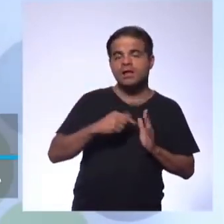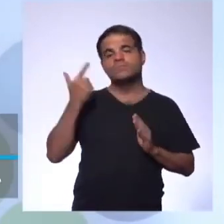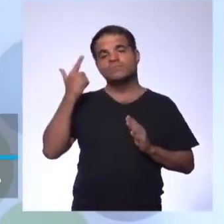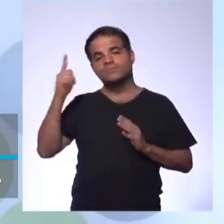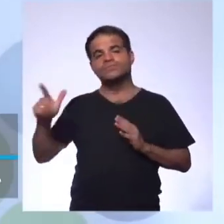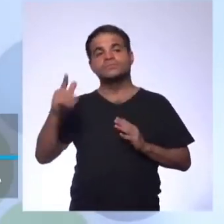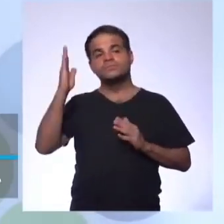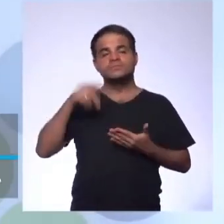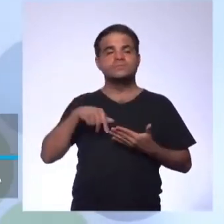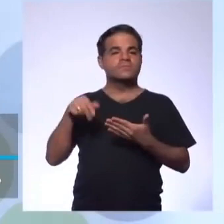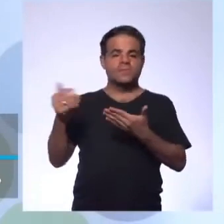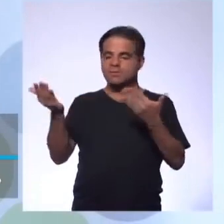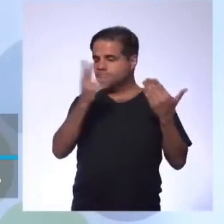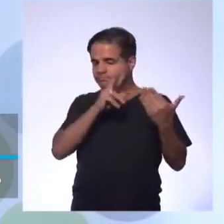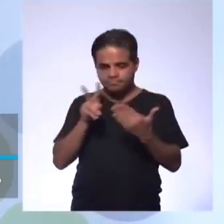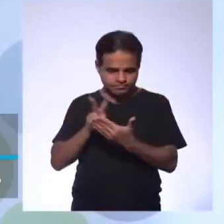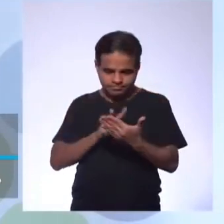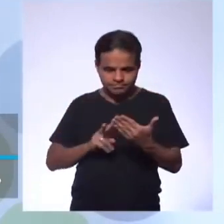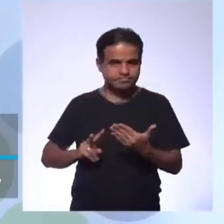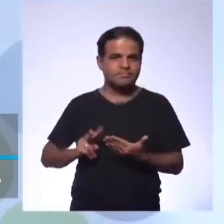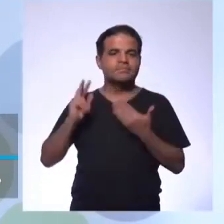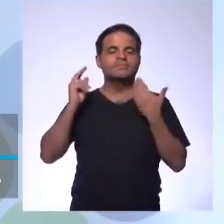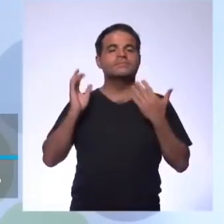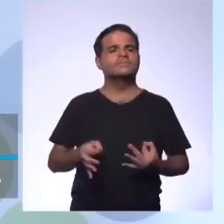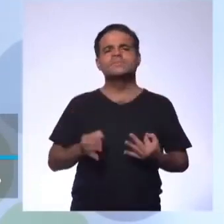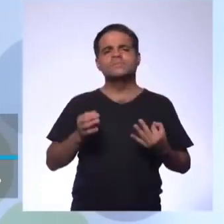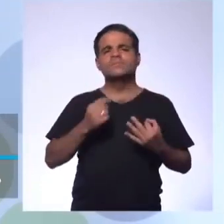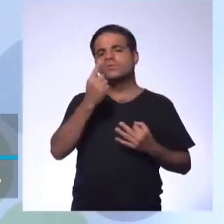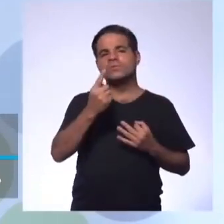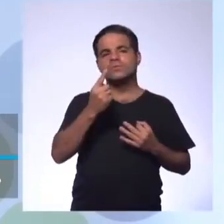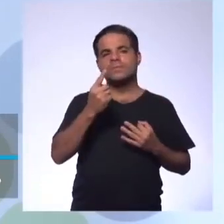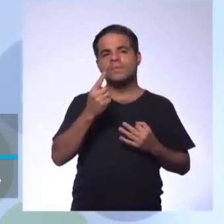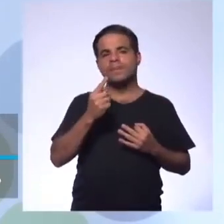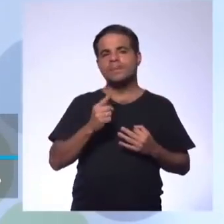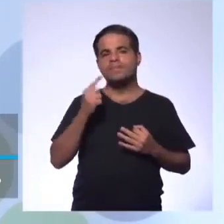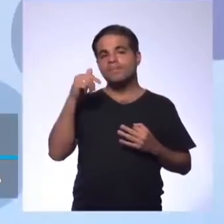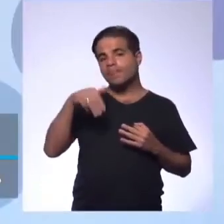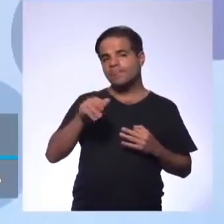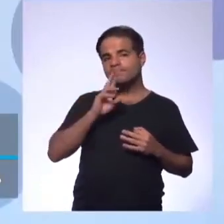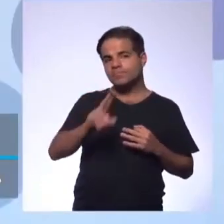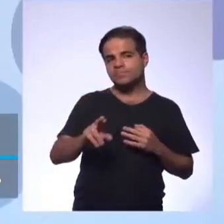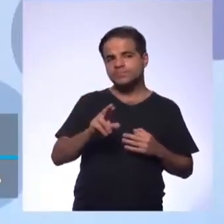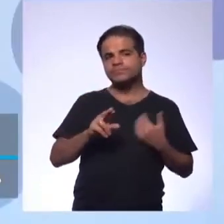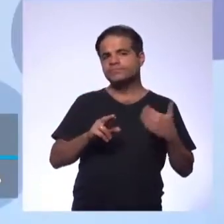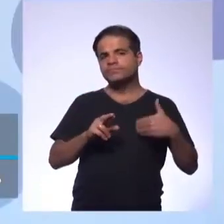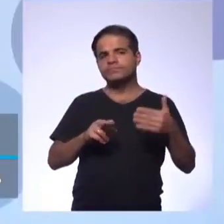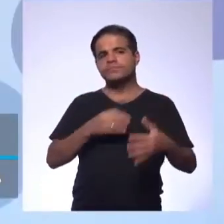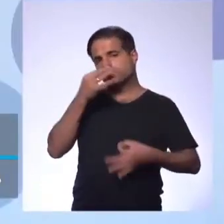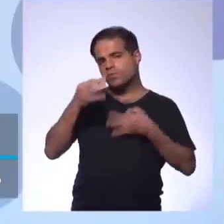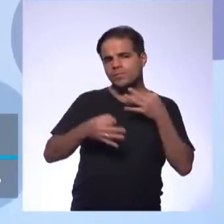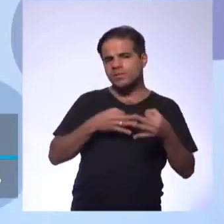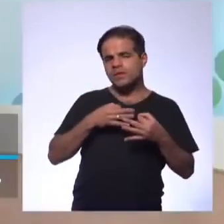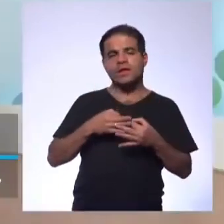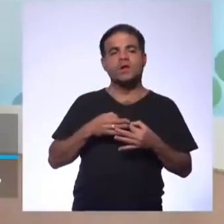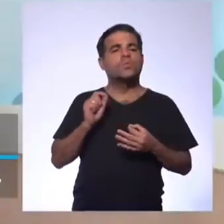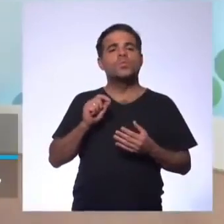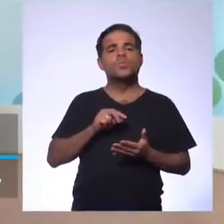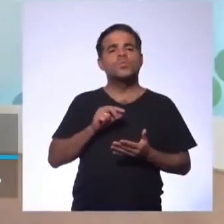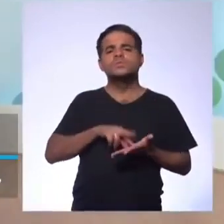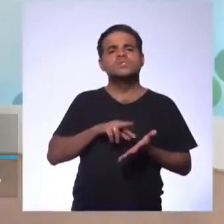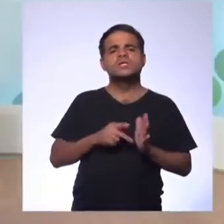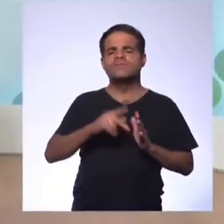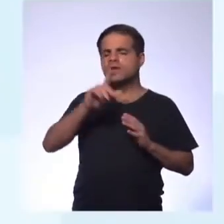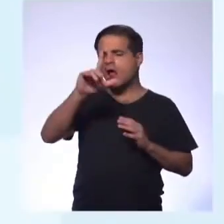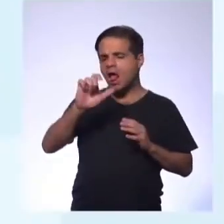coisa é você ser um leitor. E aí eu pergunto para você, um minutinho, criticar, né, aquilo que responde. você lê, O que é comentar. um